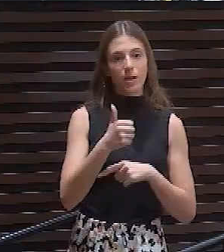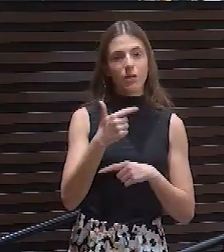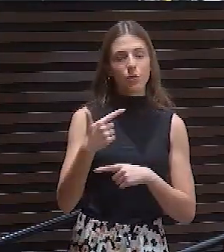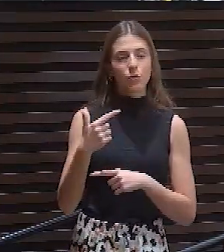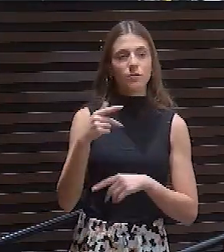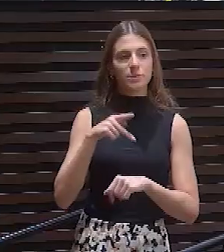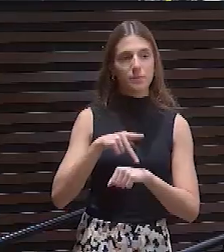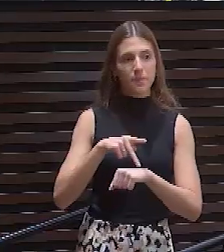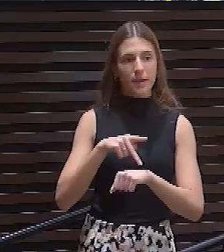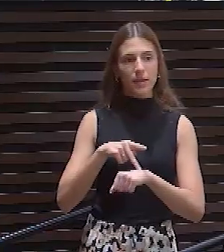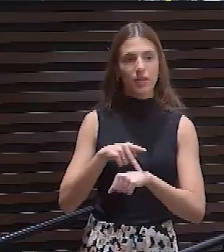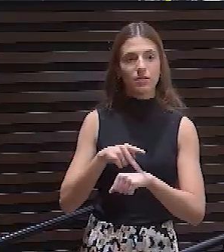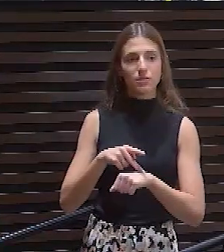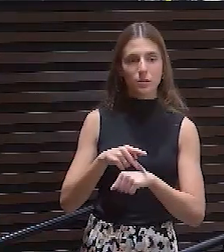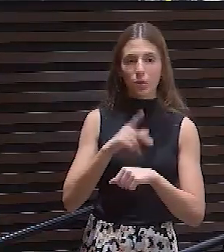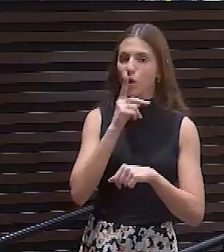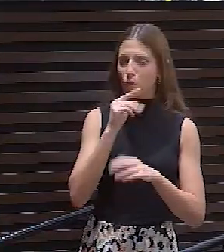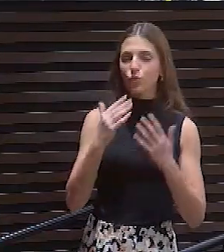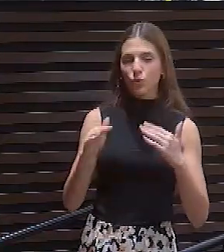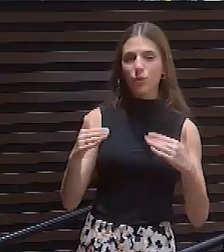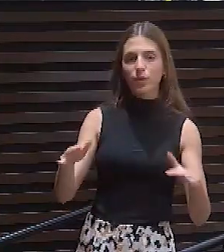meio do rio.